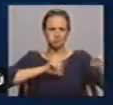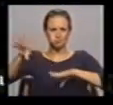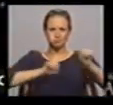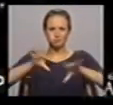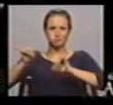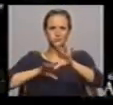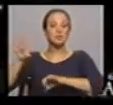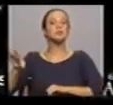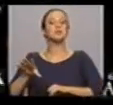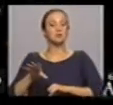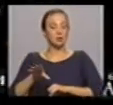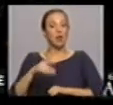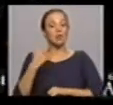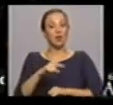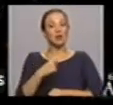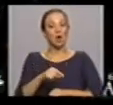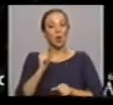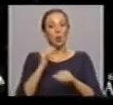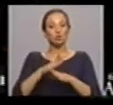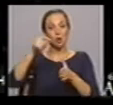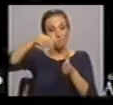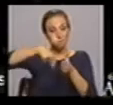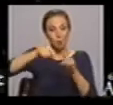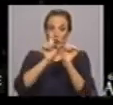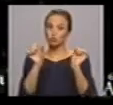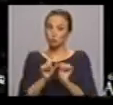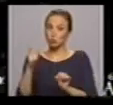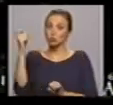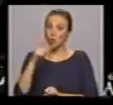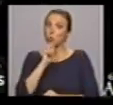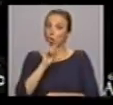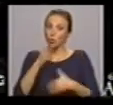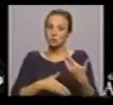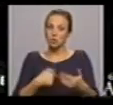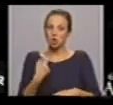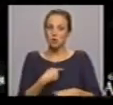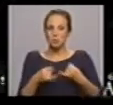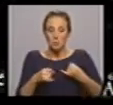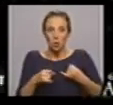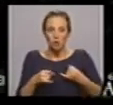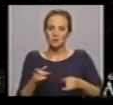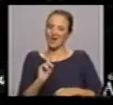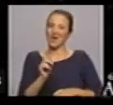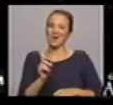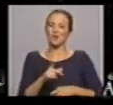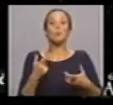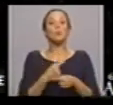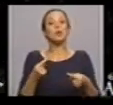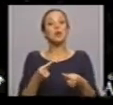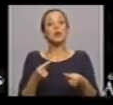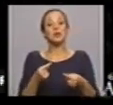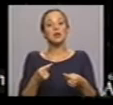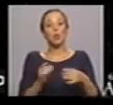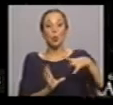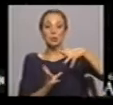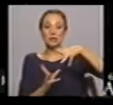fora da nuvem de Oort e outros para o interior do sistema solar. Quer isto dizer que estamos em perigo? Não. Quer apenas dizer que o espaço entre os planetas